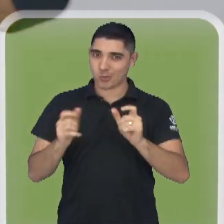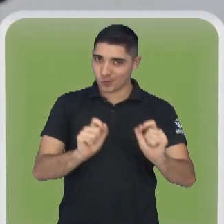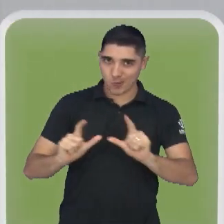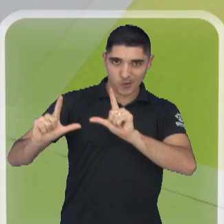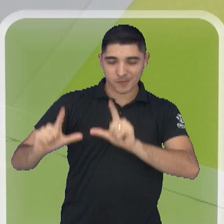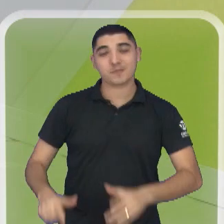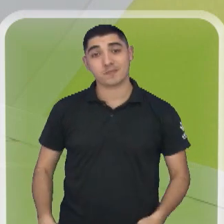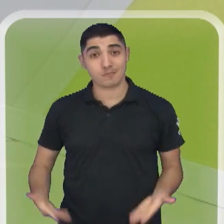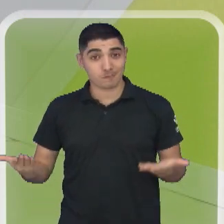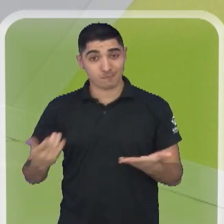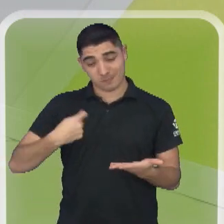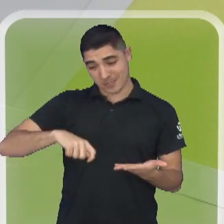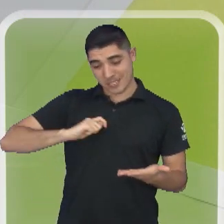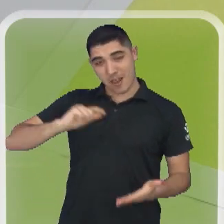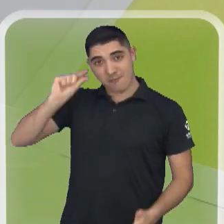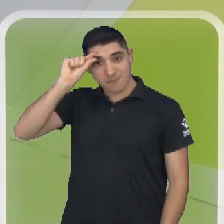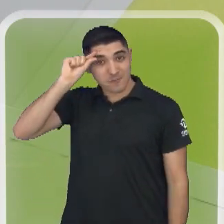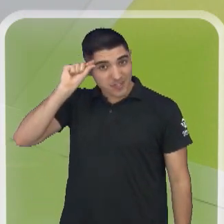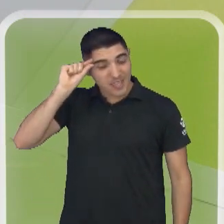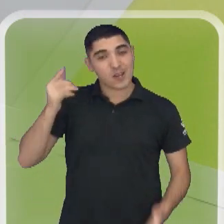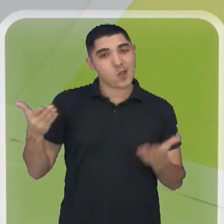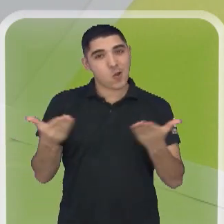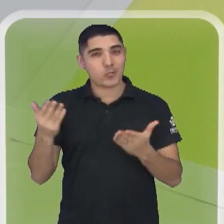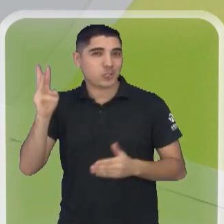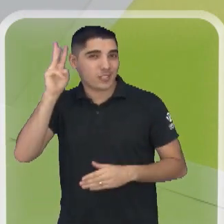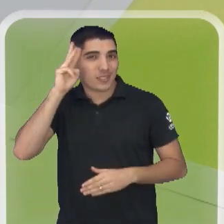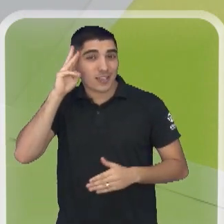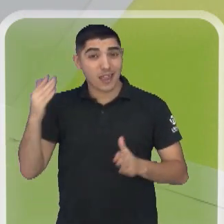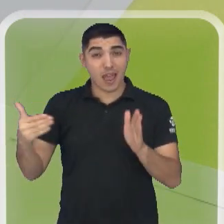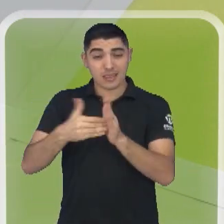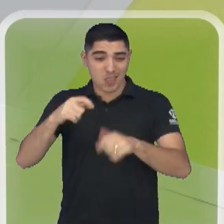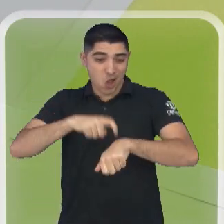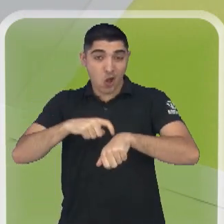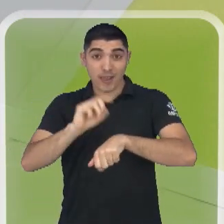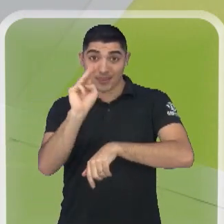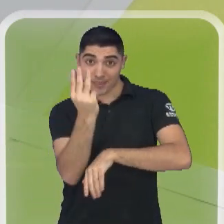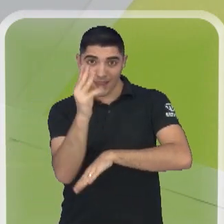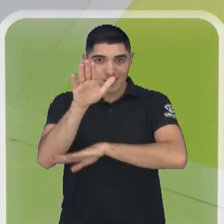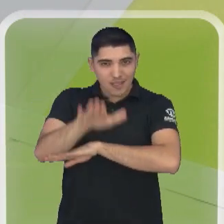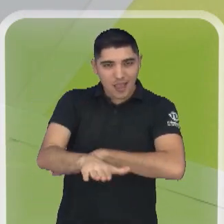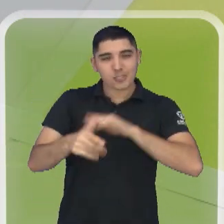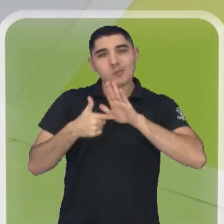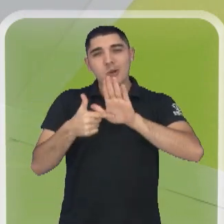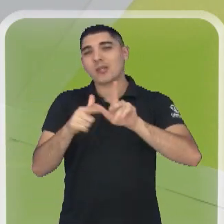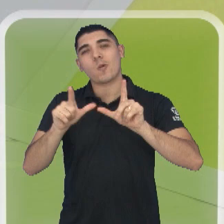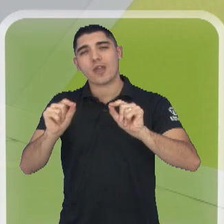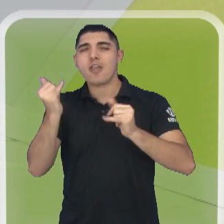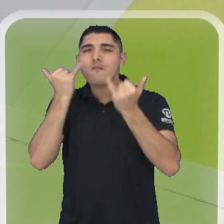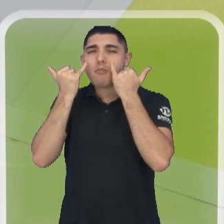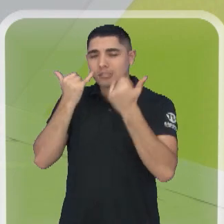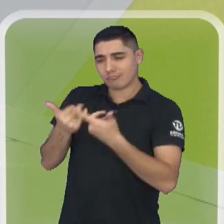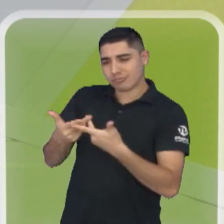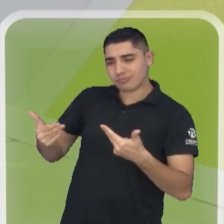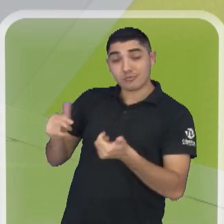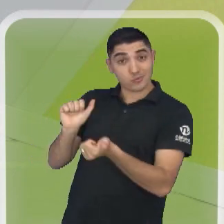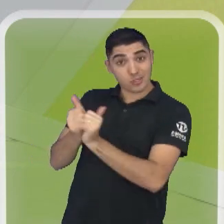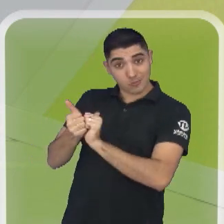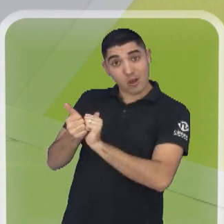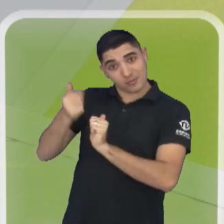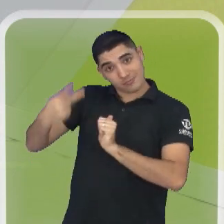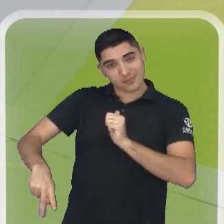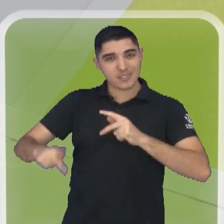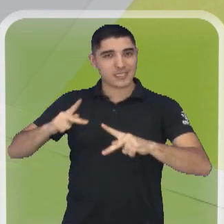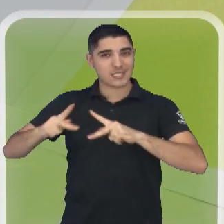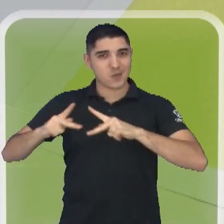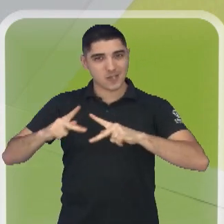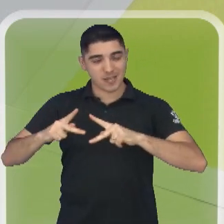youtube.com/câmarasjc. Eu sou Vieira Júnior, vou com vocês nesta terça-feira até as 3 da tarde, trazendo as principais informações do esporte aqui